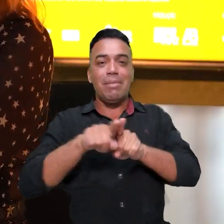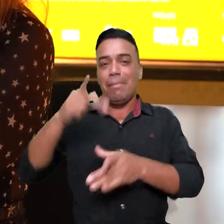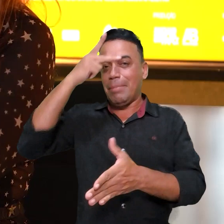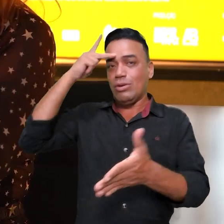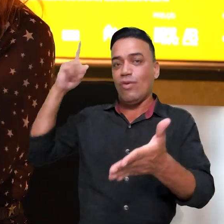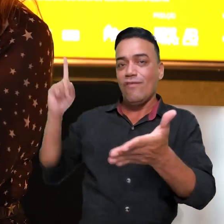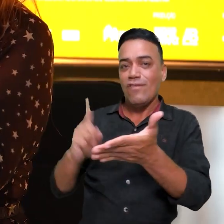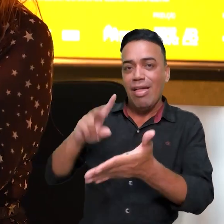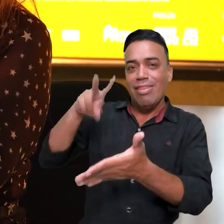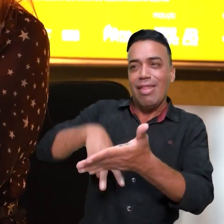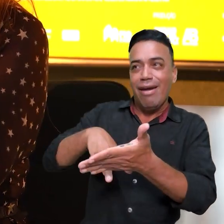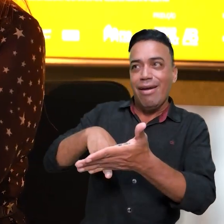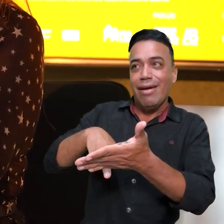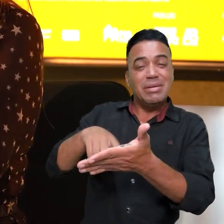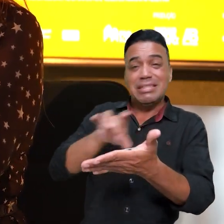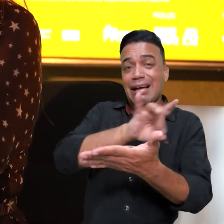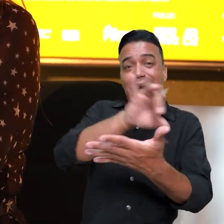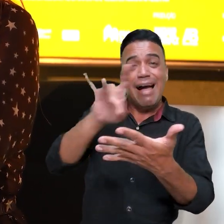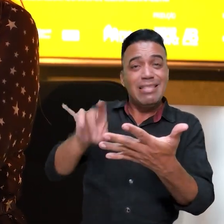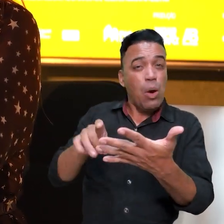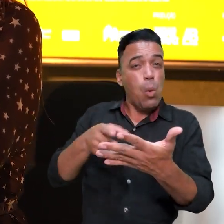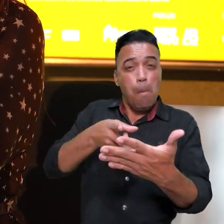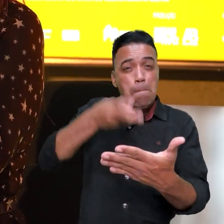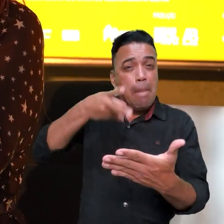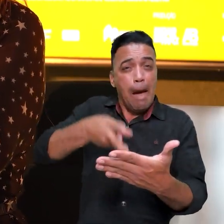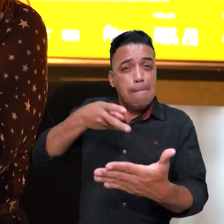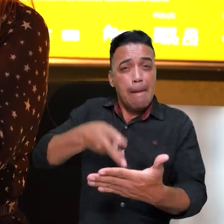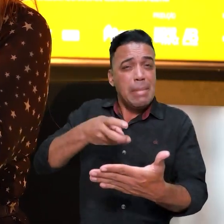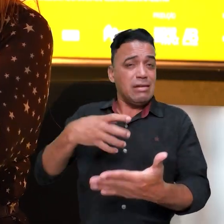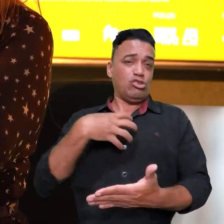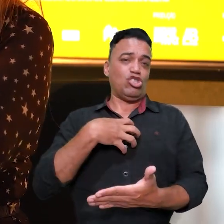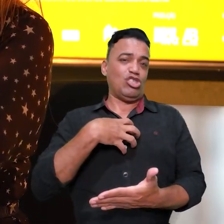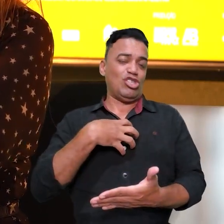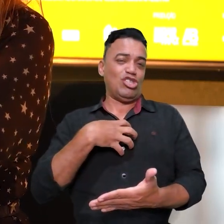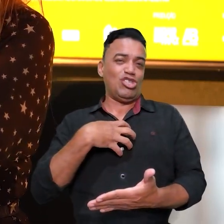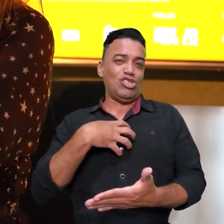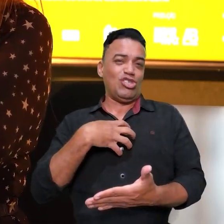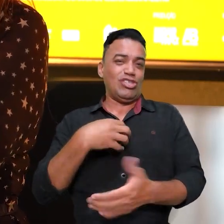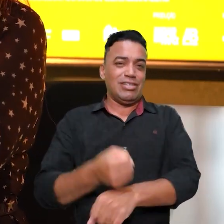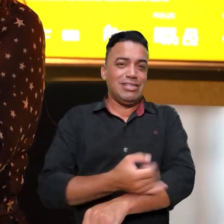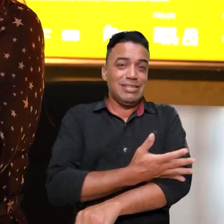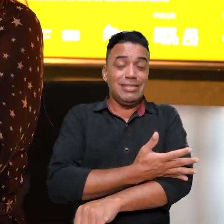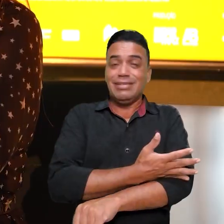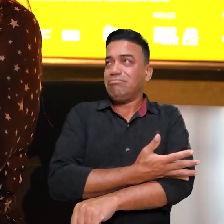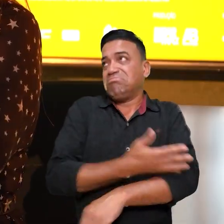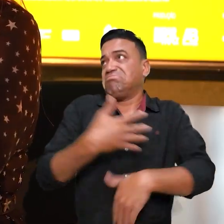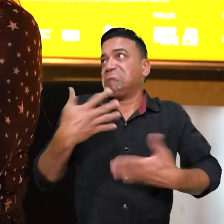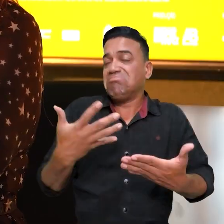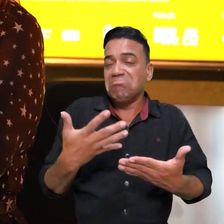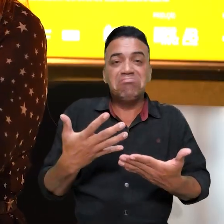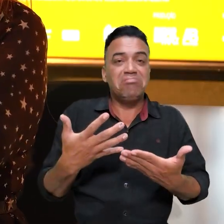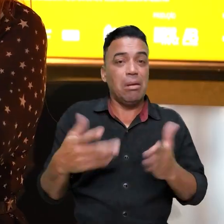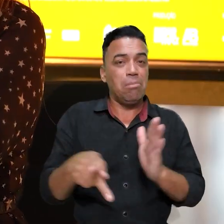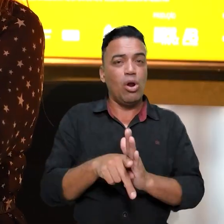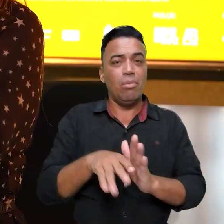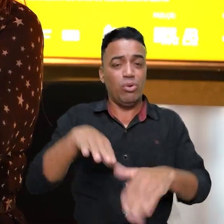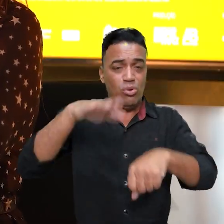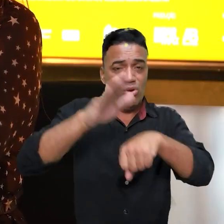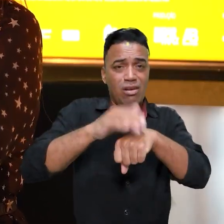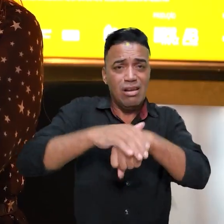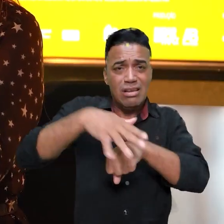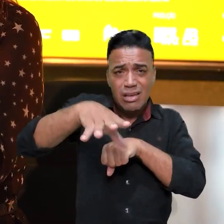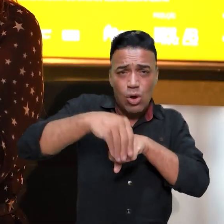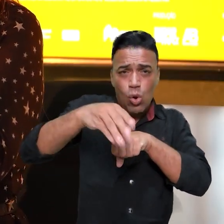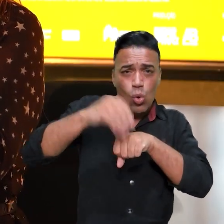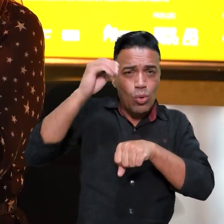um interprete da sua maneira, não há problema nenhum. Inclusive, você vai interpretar segundo seus